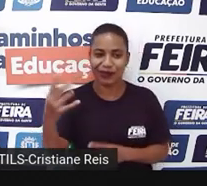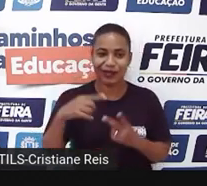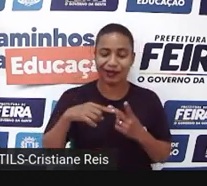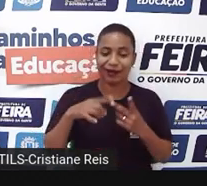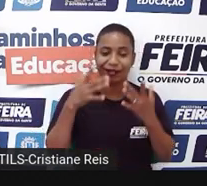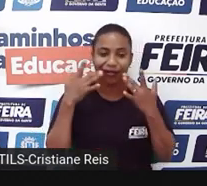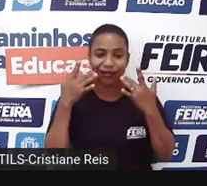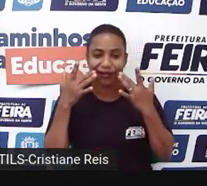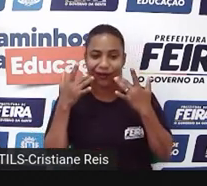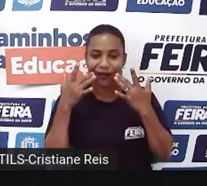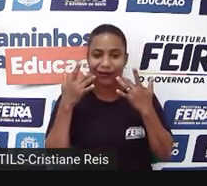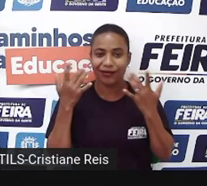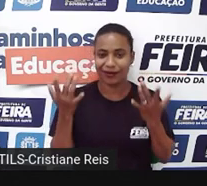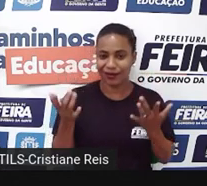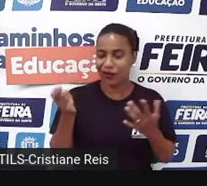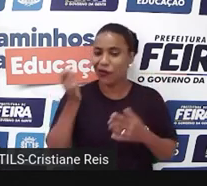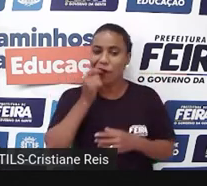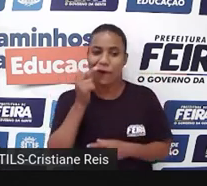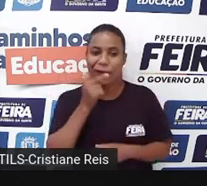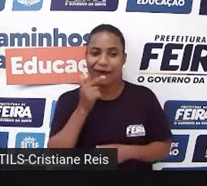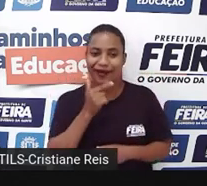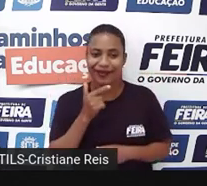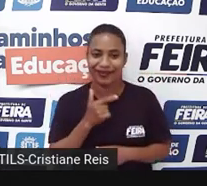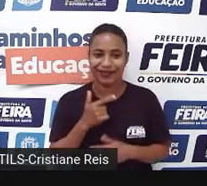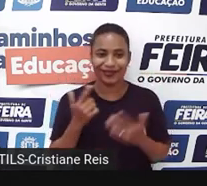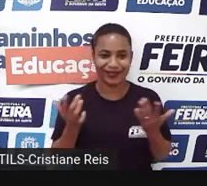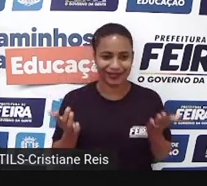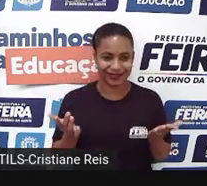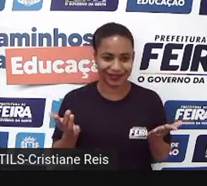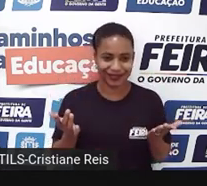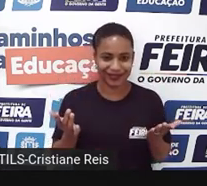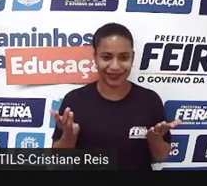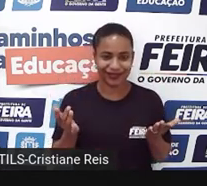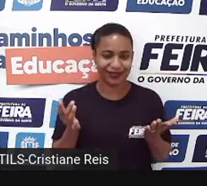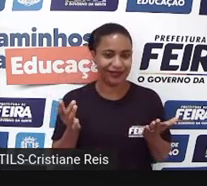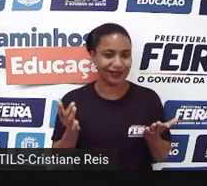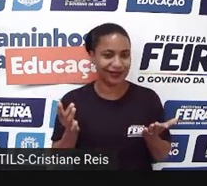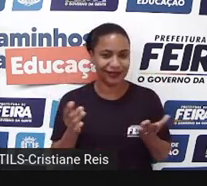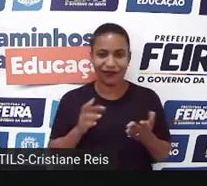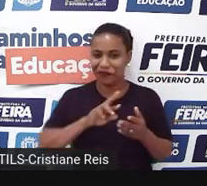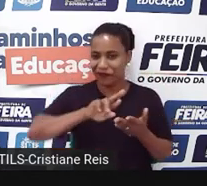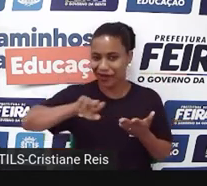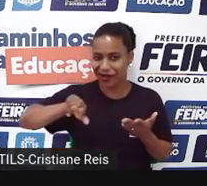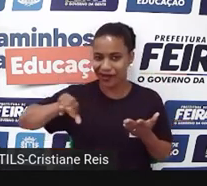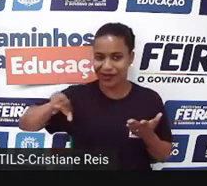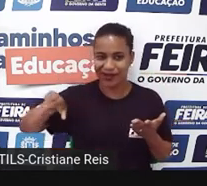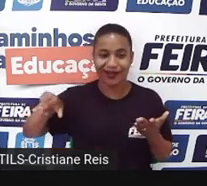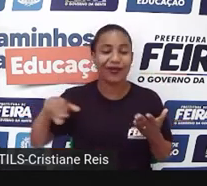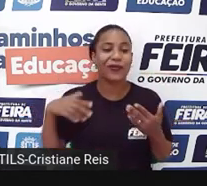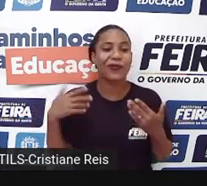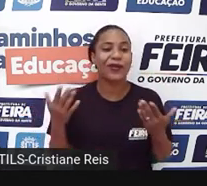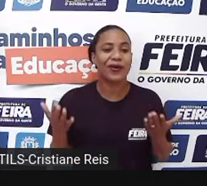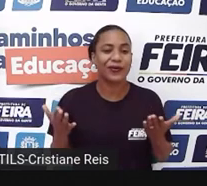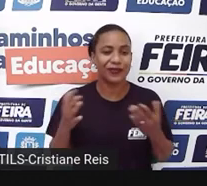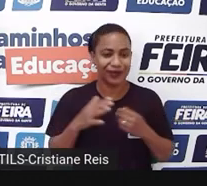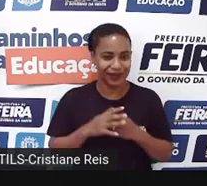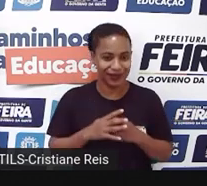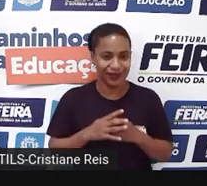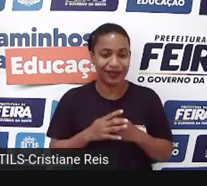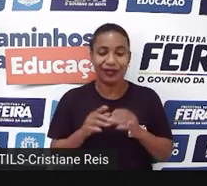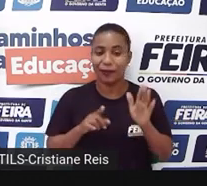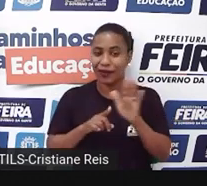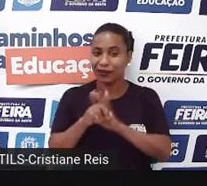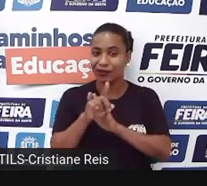Drama? Comedy? Comédia? And so on. E assim por diante. Então, escreve essa pergunta em seu